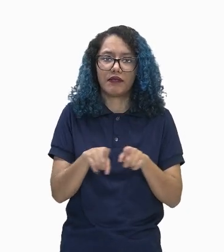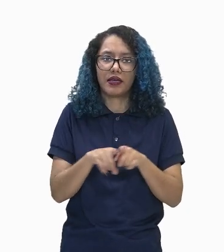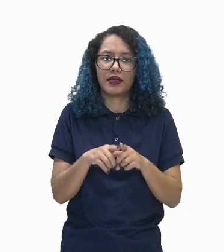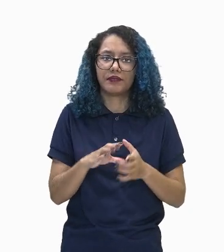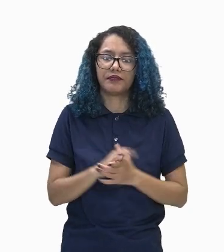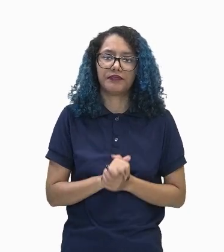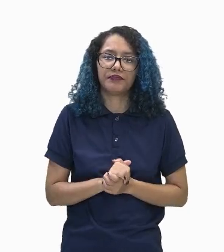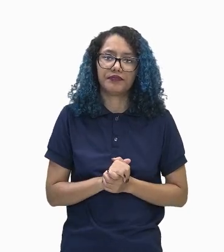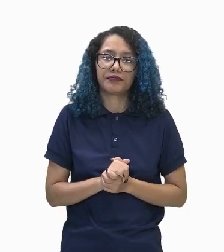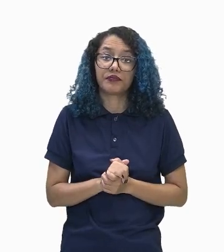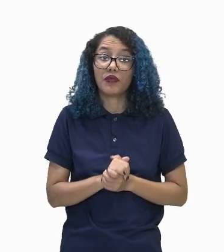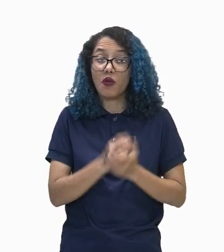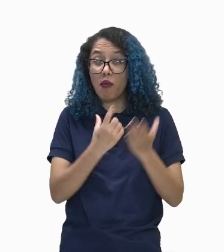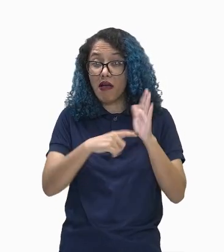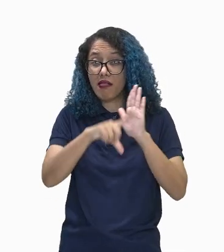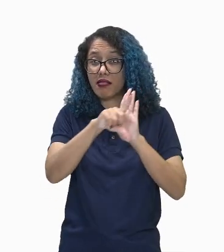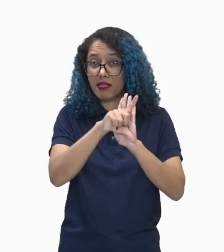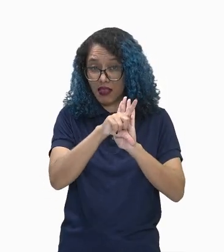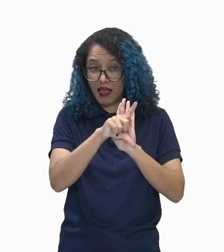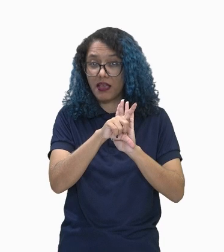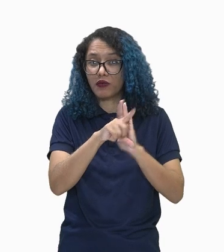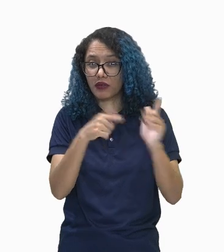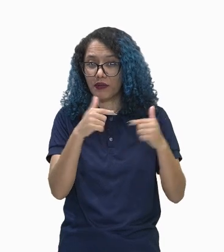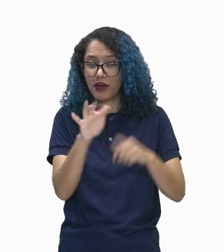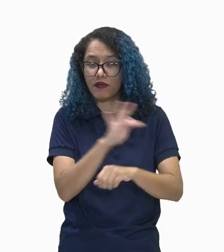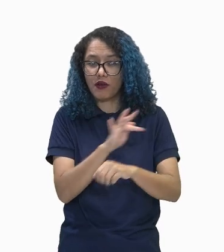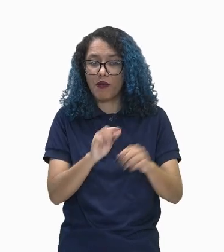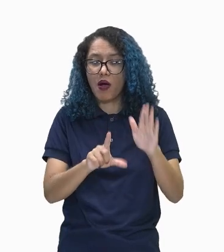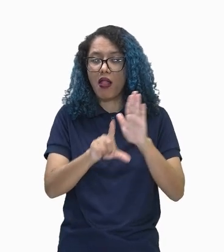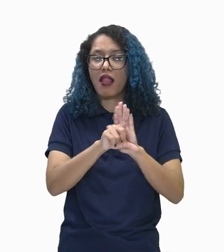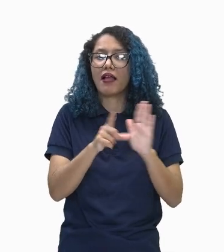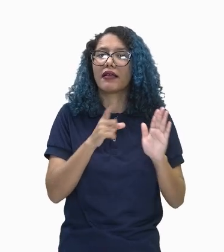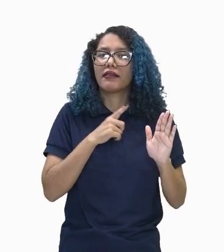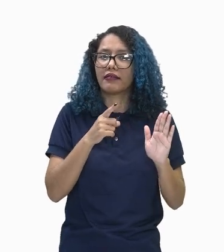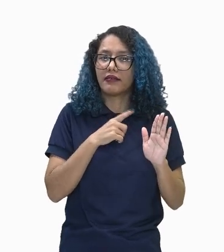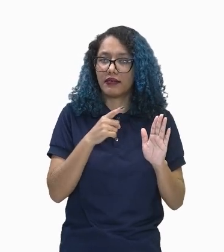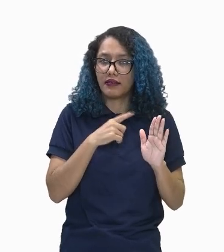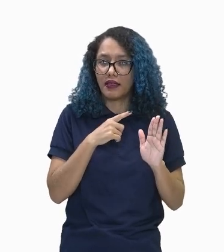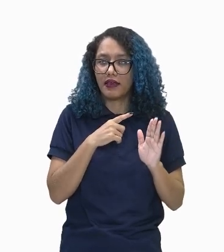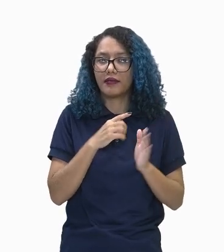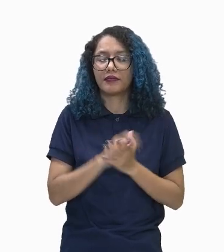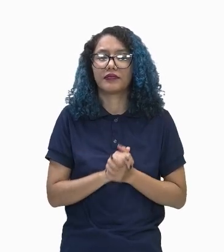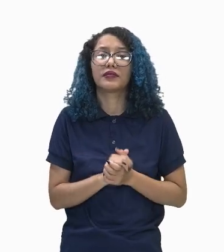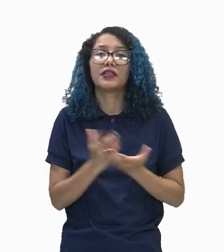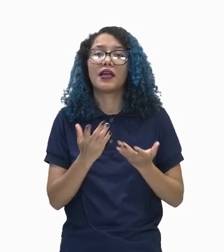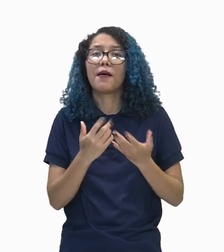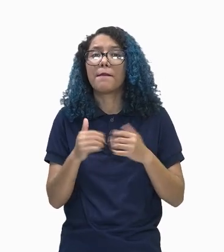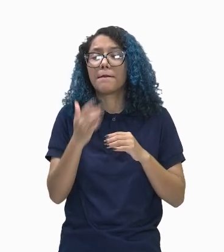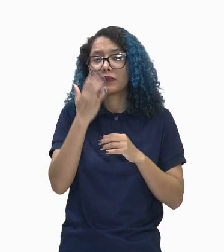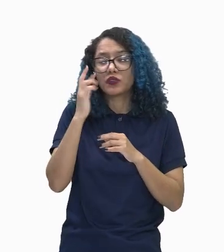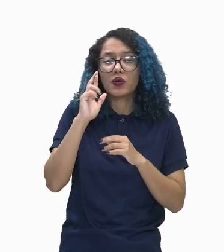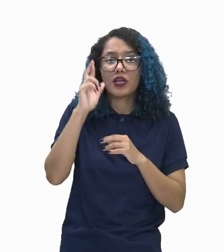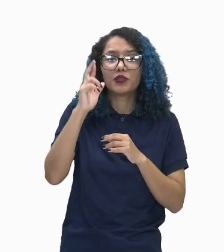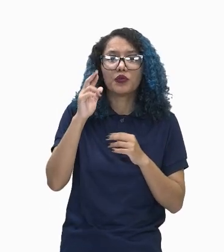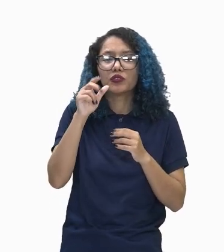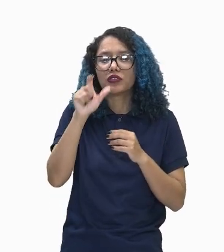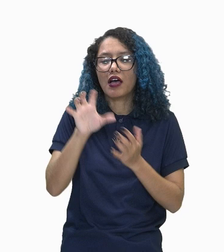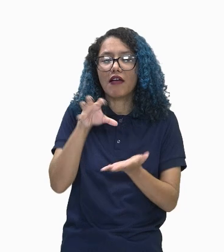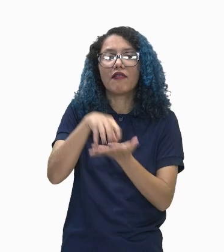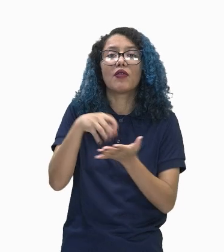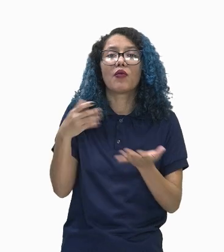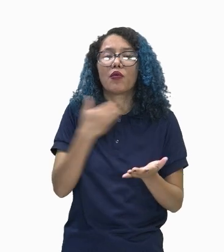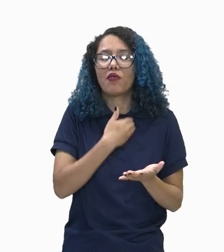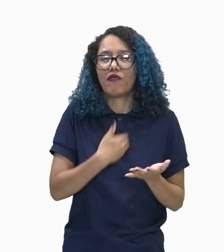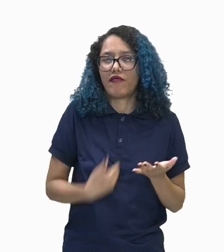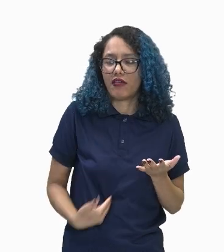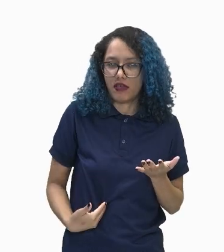uma regulamentação. E quem que regulamenta isso? Quem regulamenta é o Estado. O Estado regula a